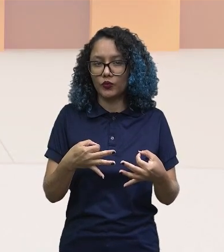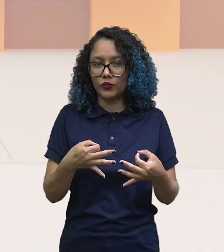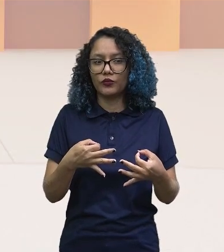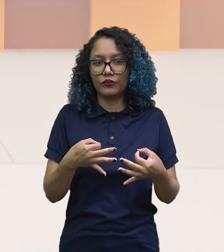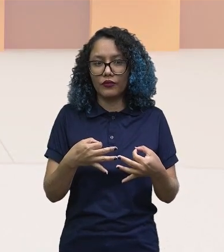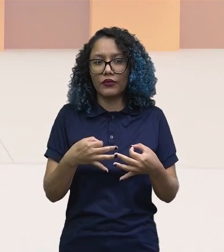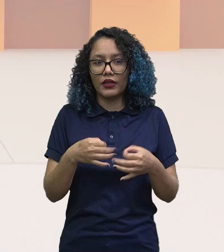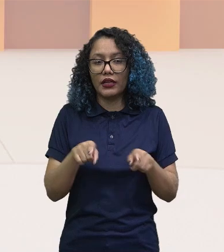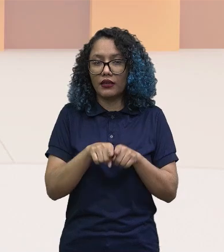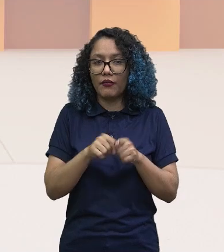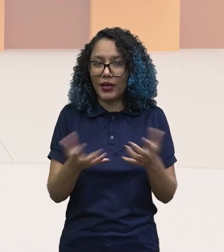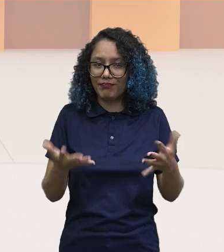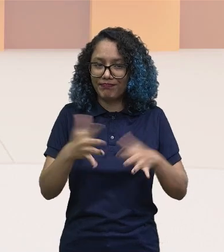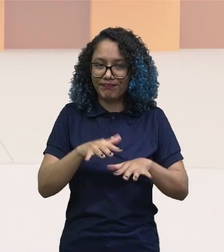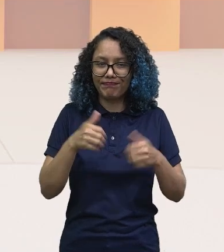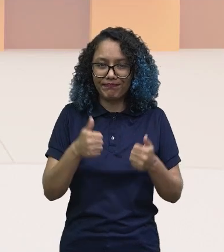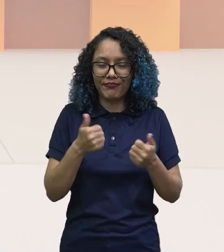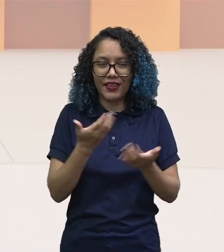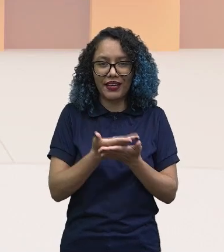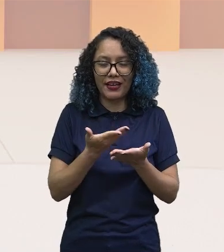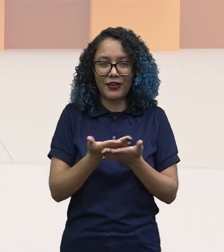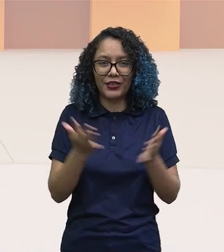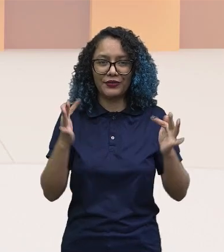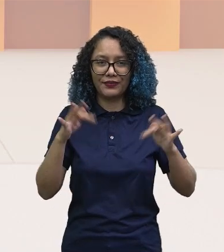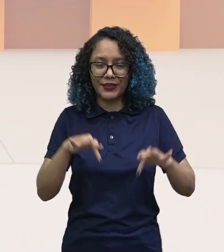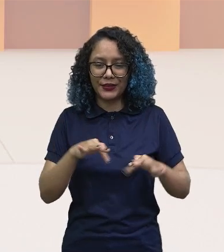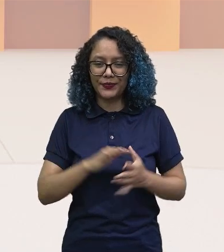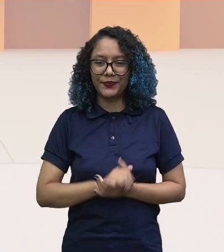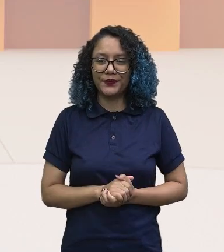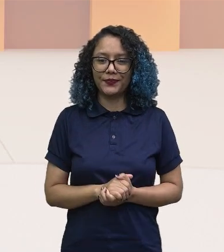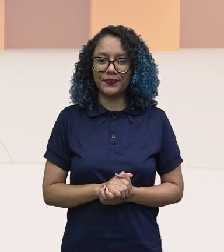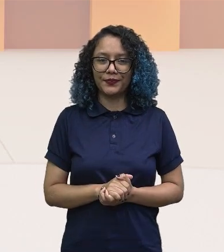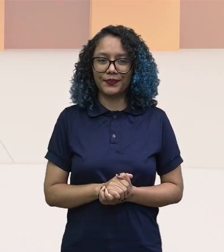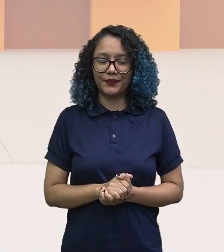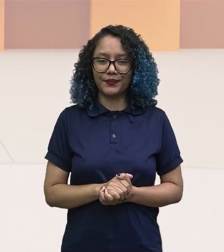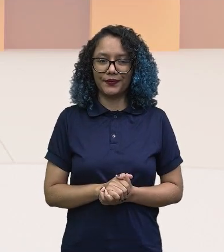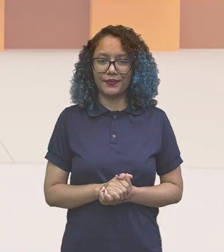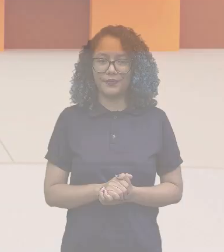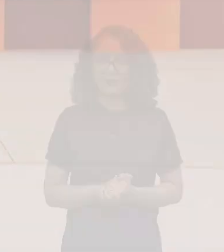né? Cada vez mais inclusiva. E assim nós finalizamos a nossa aula.